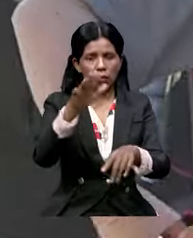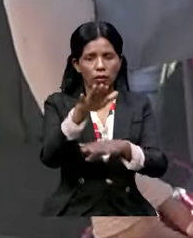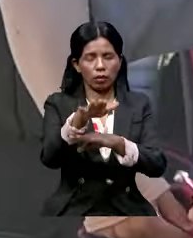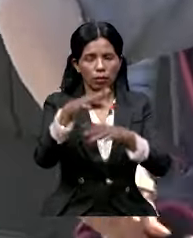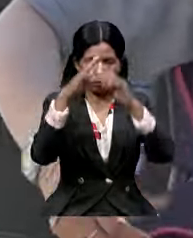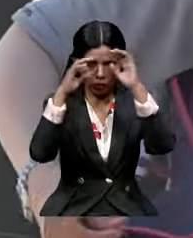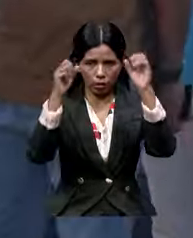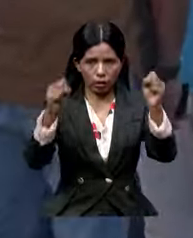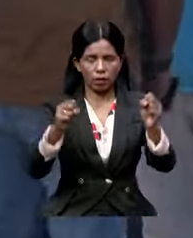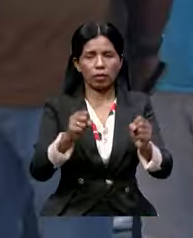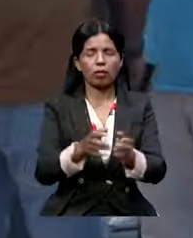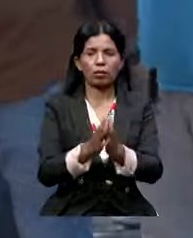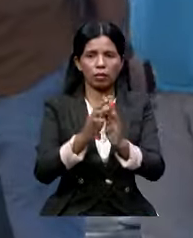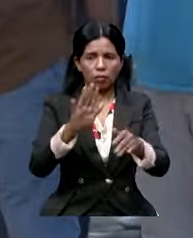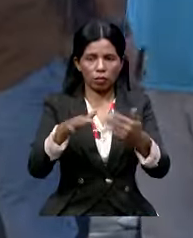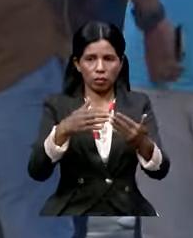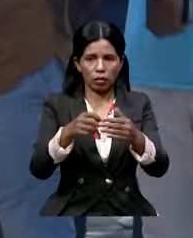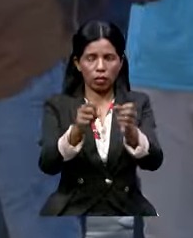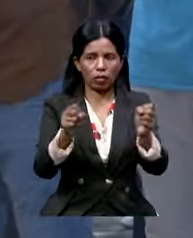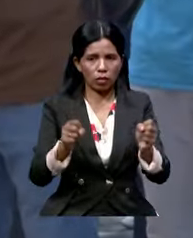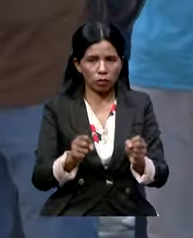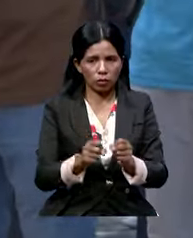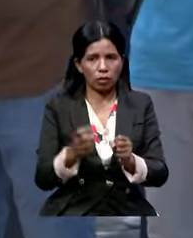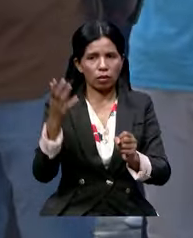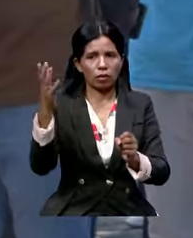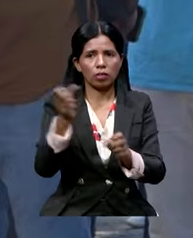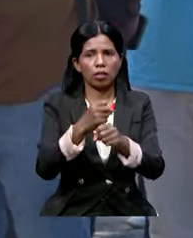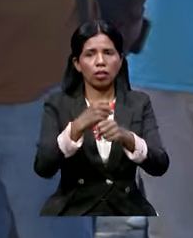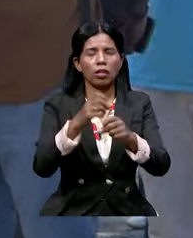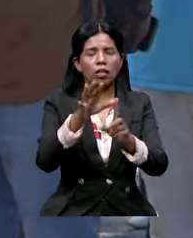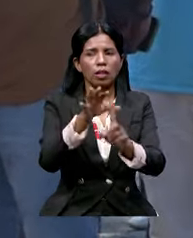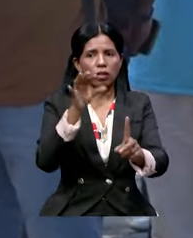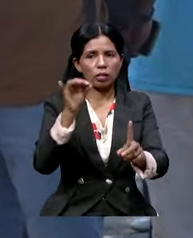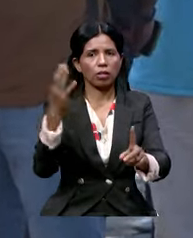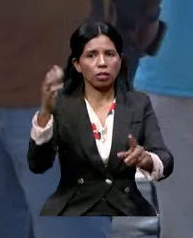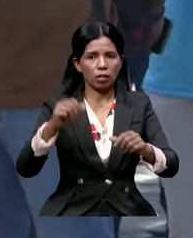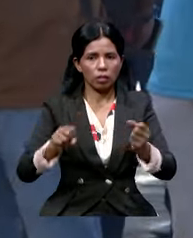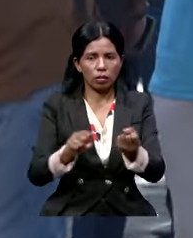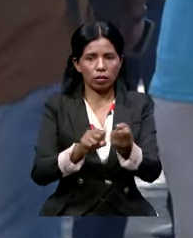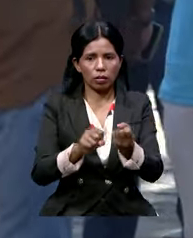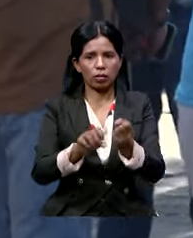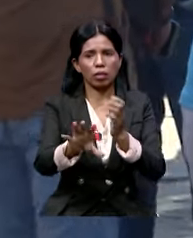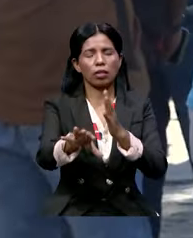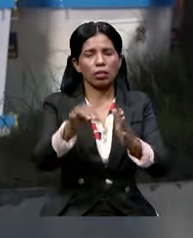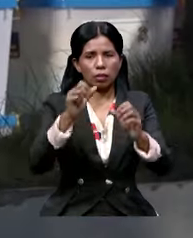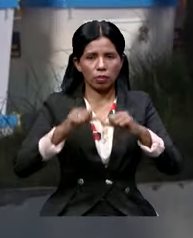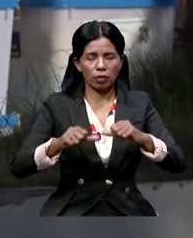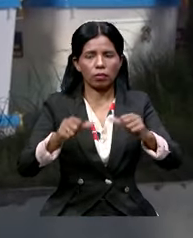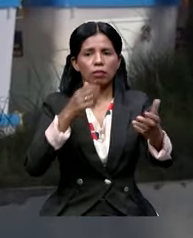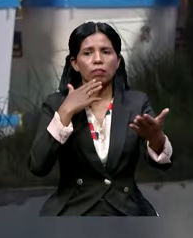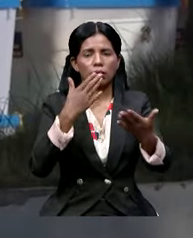Nasional Eleison husuba elektor sira ia suku hirak nebe se halau eleison refere atau kontribui nune eleison belelau